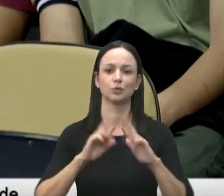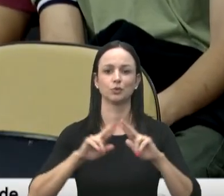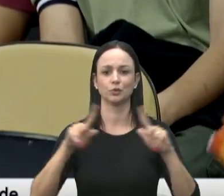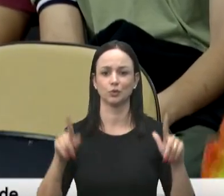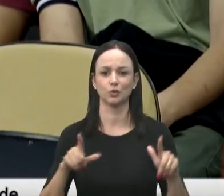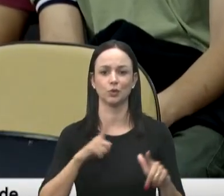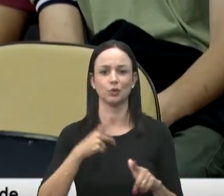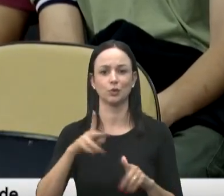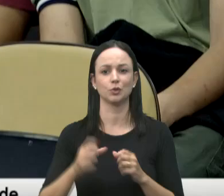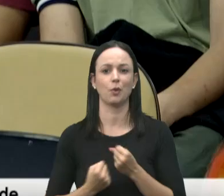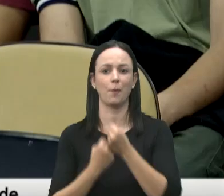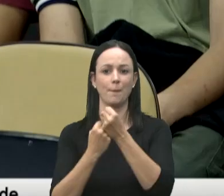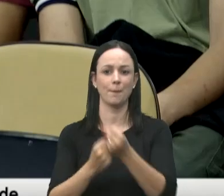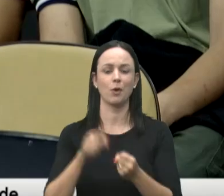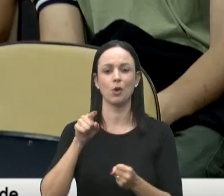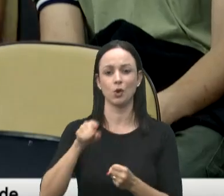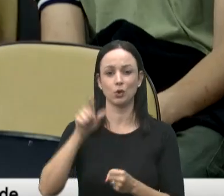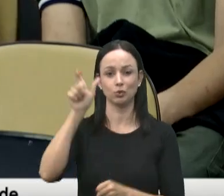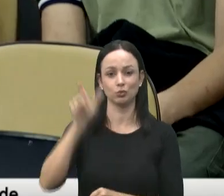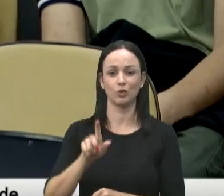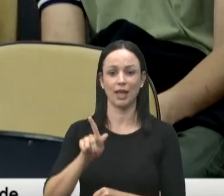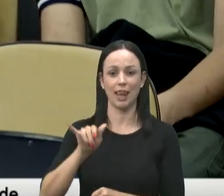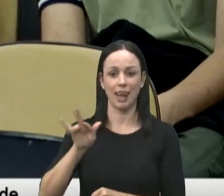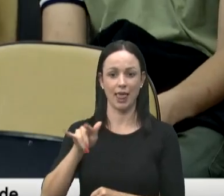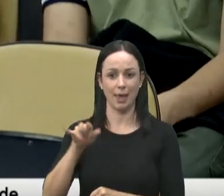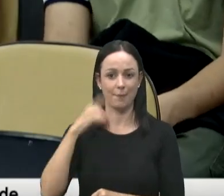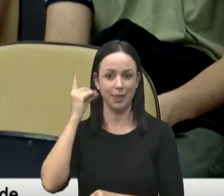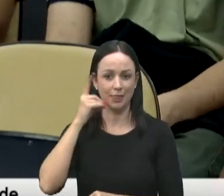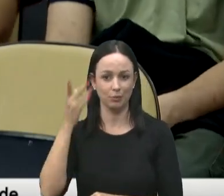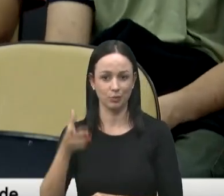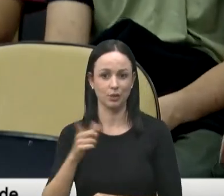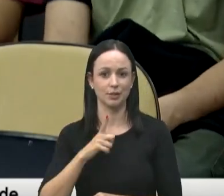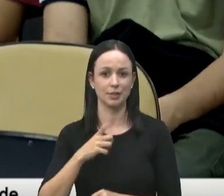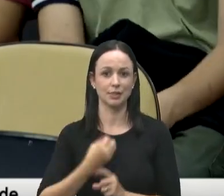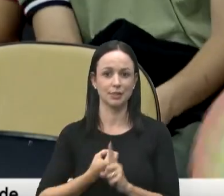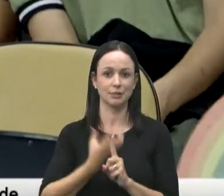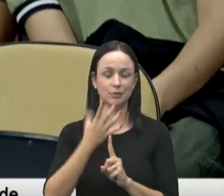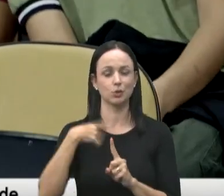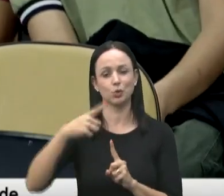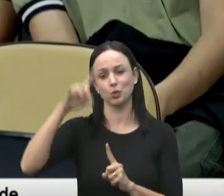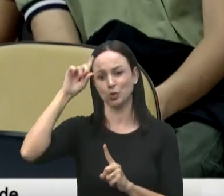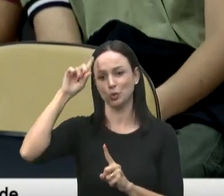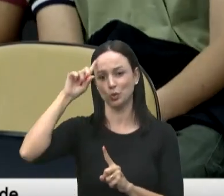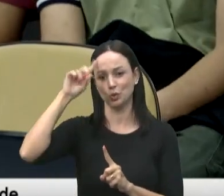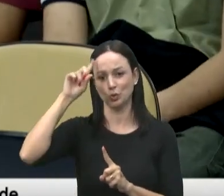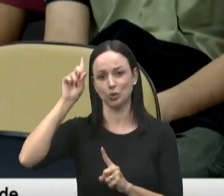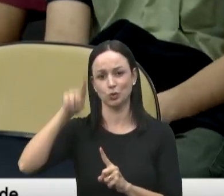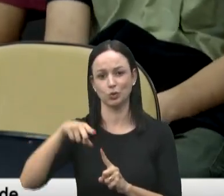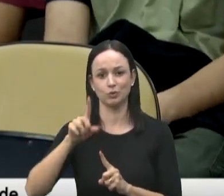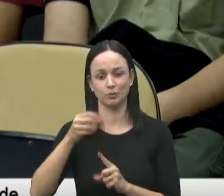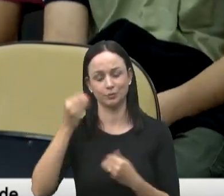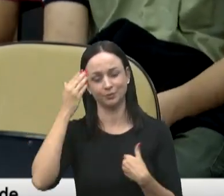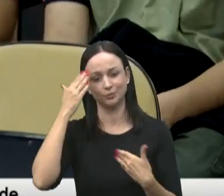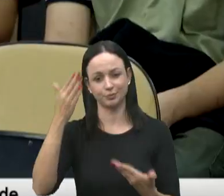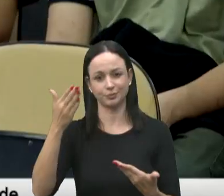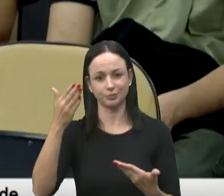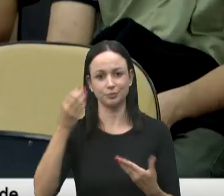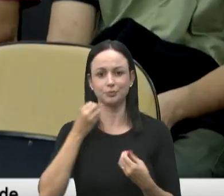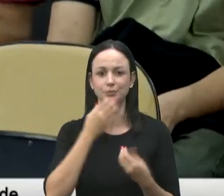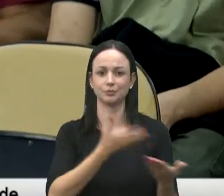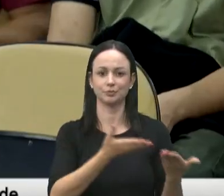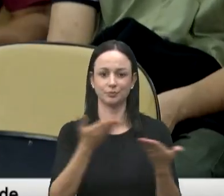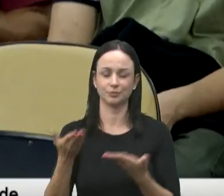diferente, ter o apoio do deputado Guilherme, que tem sido aí uma inspiração para mim todos os dias. E é isso, gente. Muito obrigada. Sejam